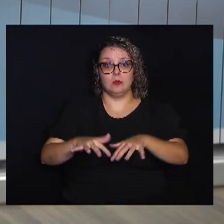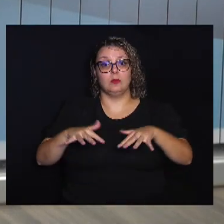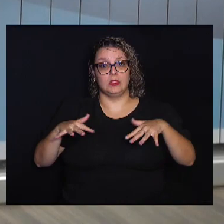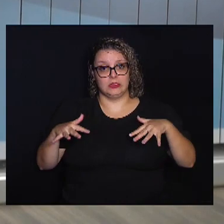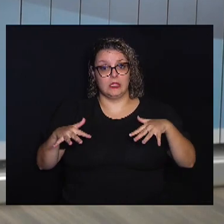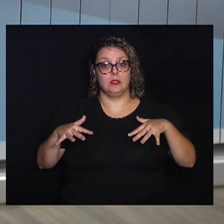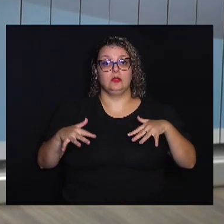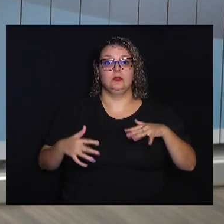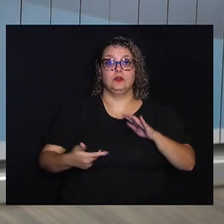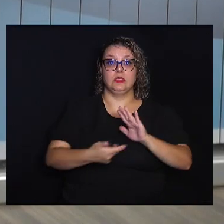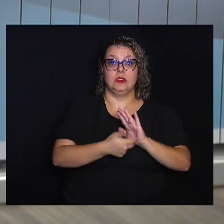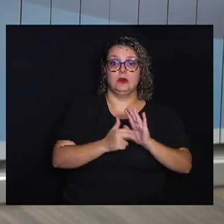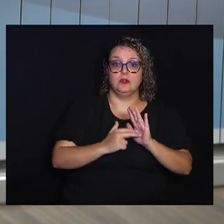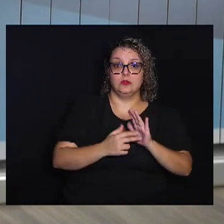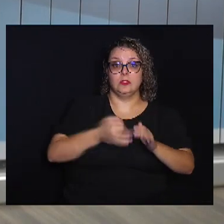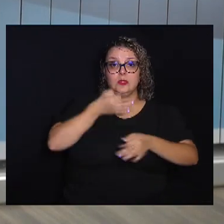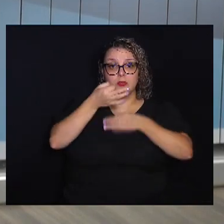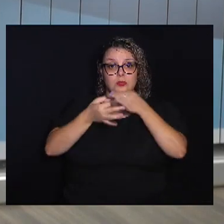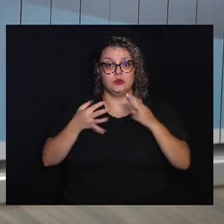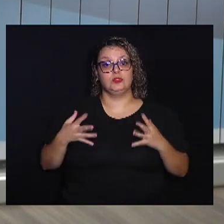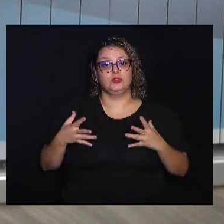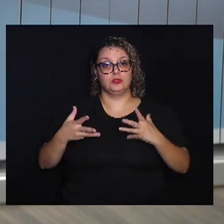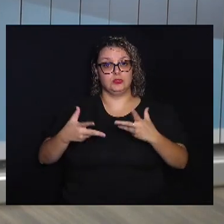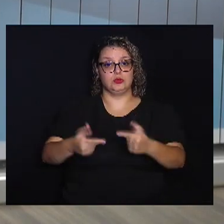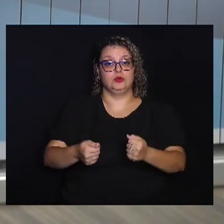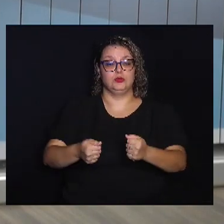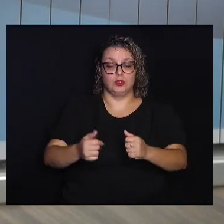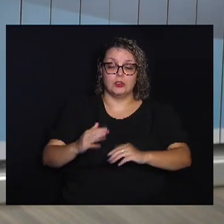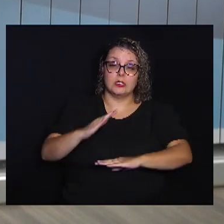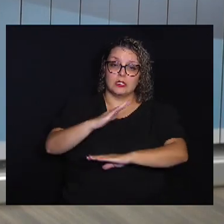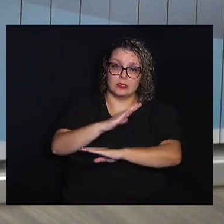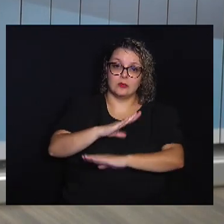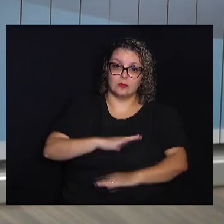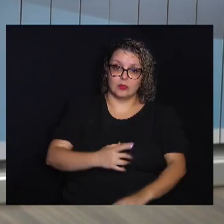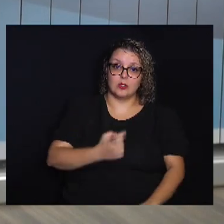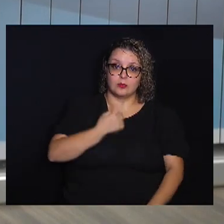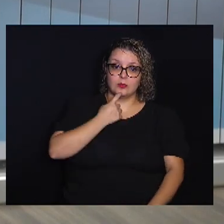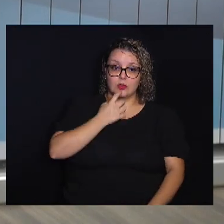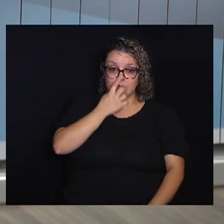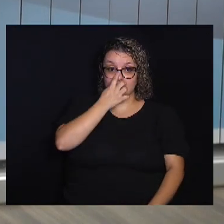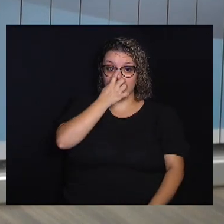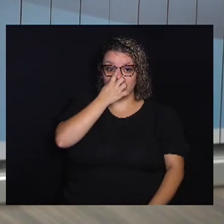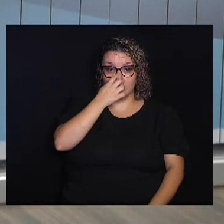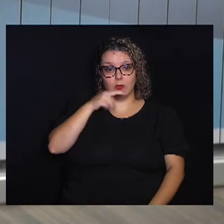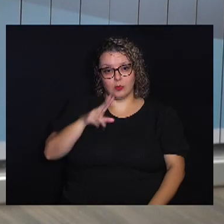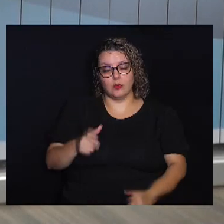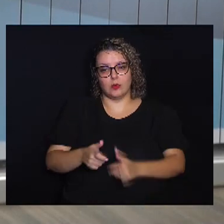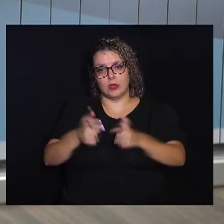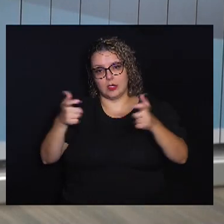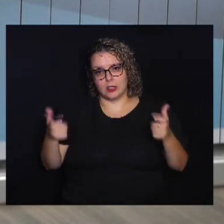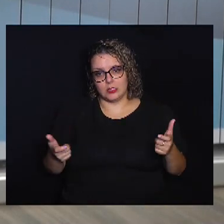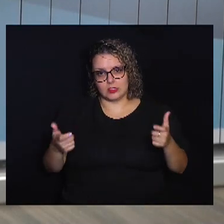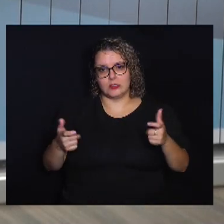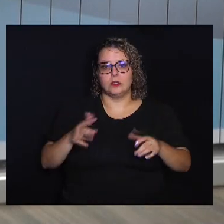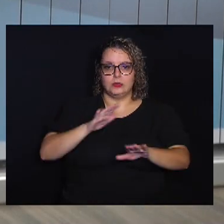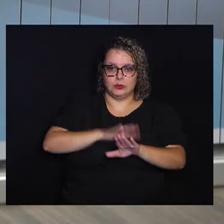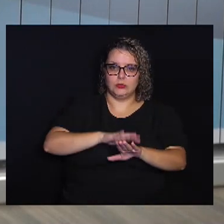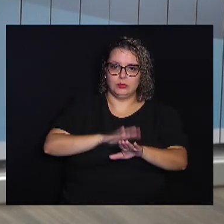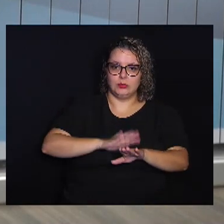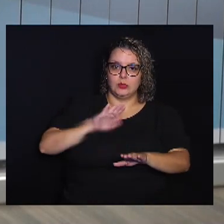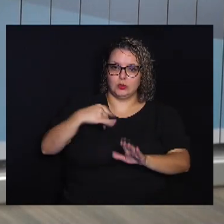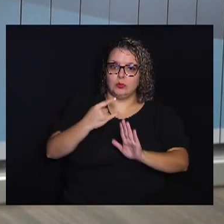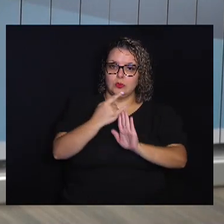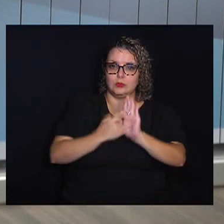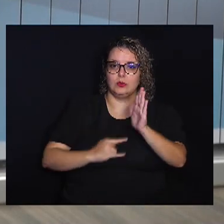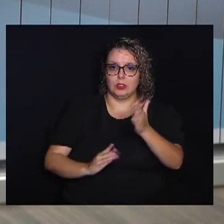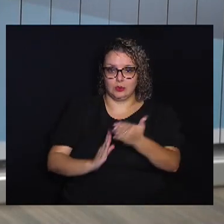ela significa a opinião de toda a Câmara Municipal, ou pelo menos de maioria dela, quando esse documento